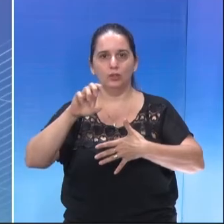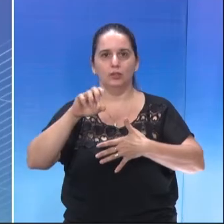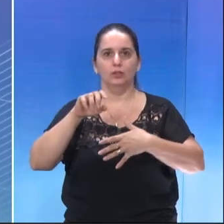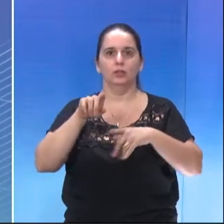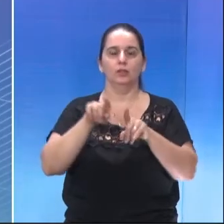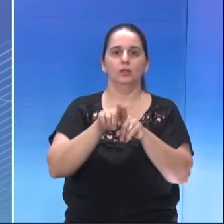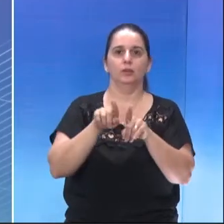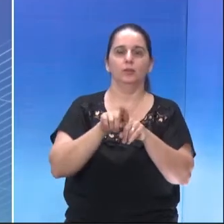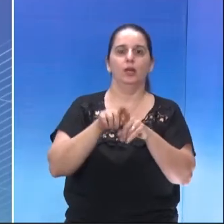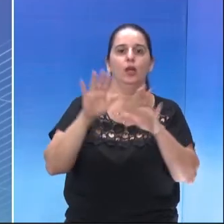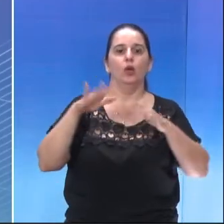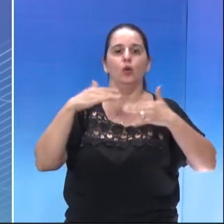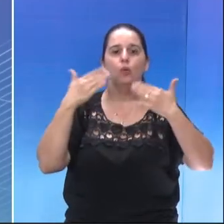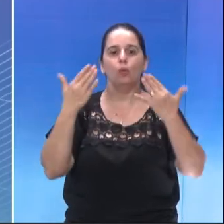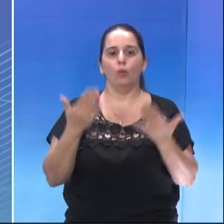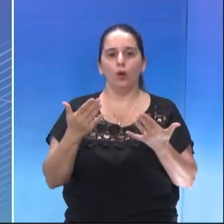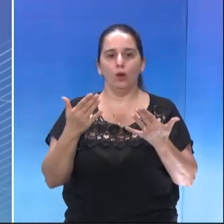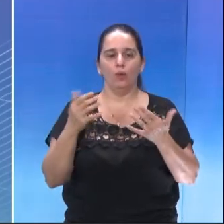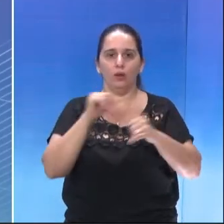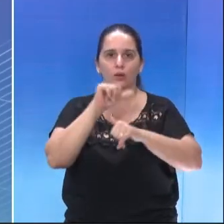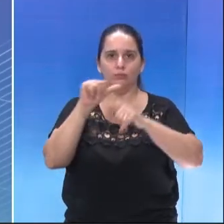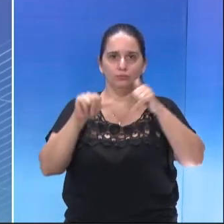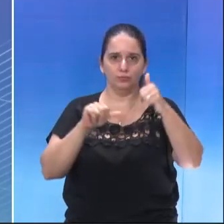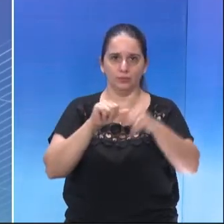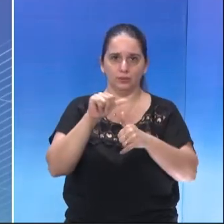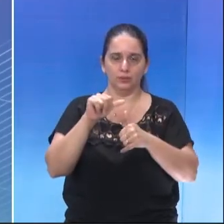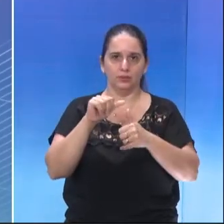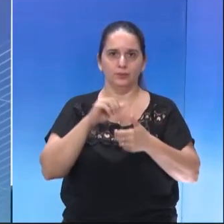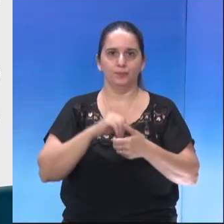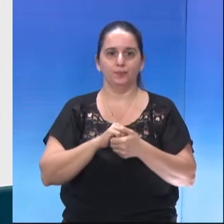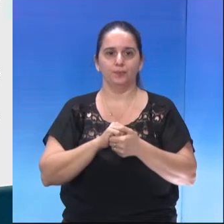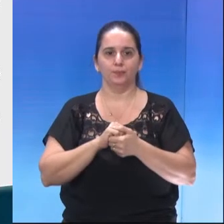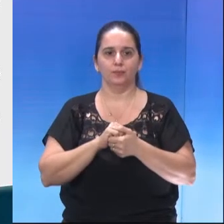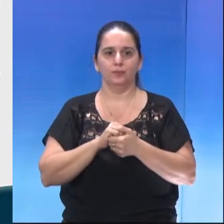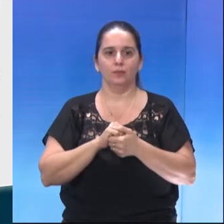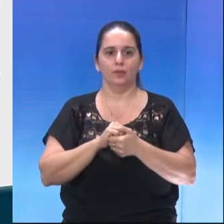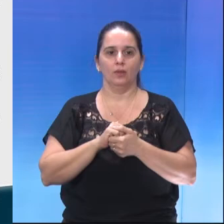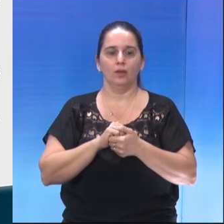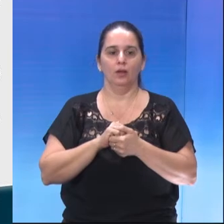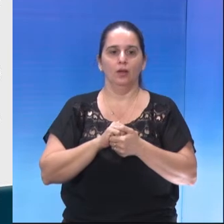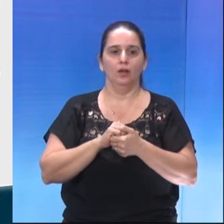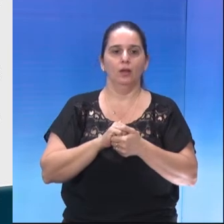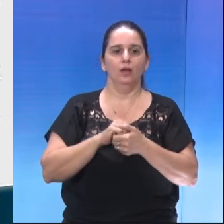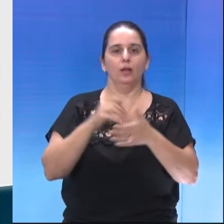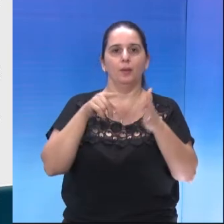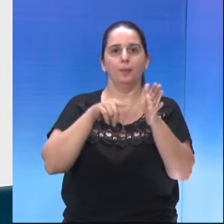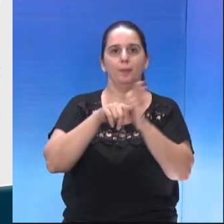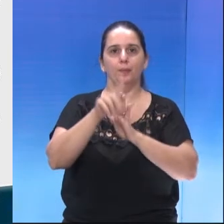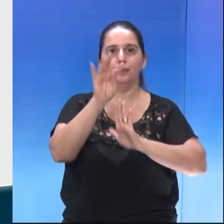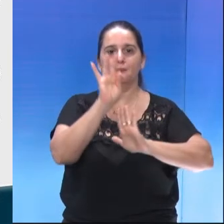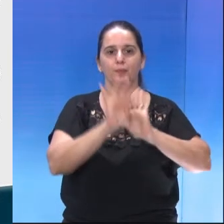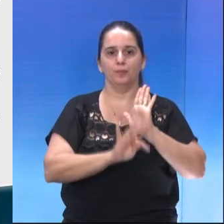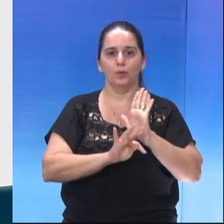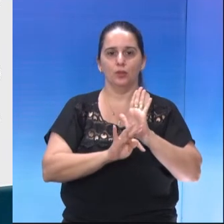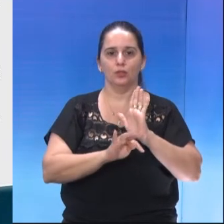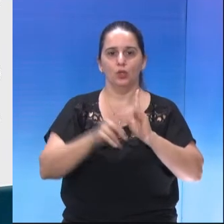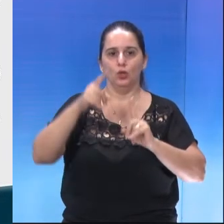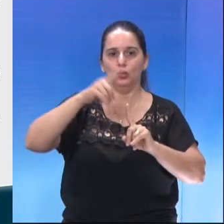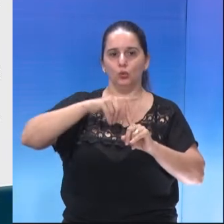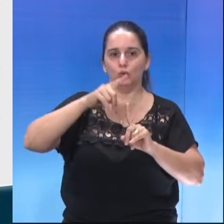entender qual é o agente transformador aqui. Vamos para aqui para o texto? No texto destaca-se um tipo de evento